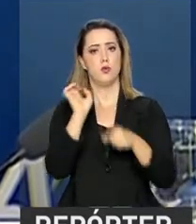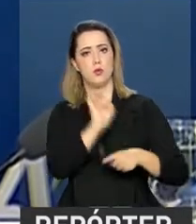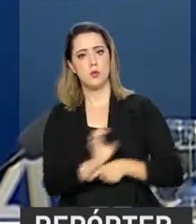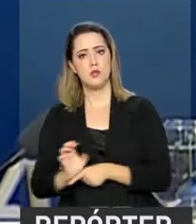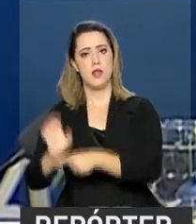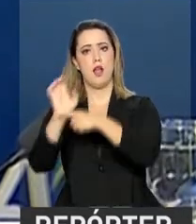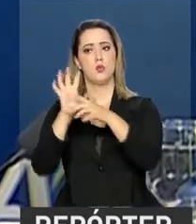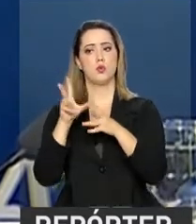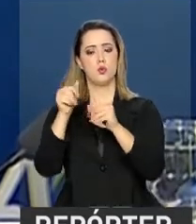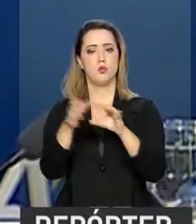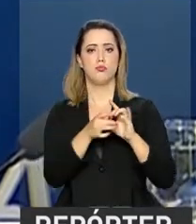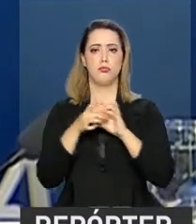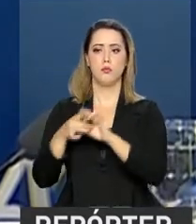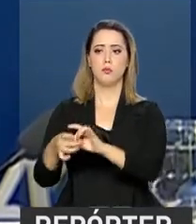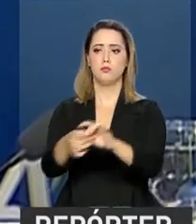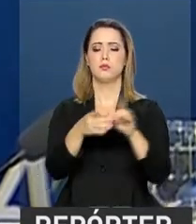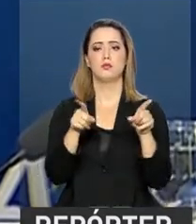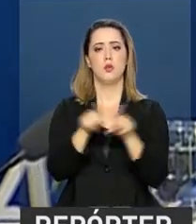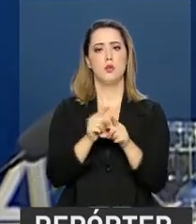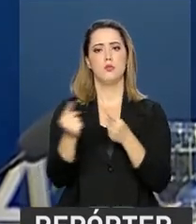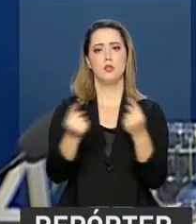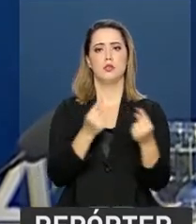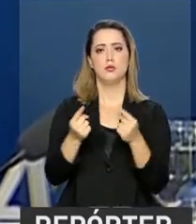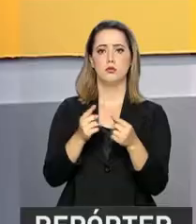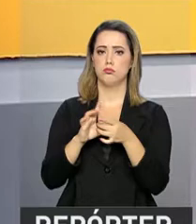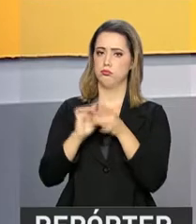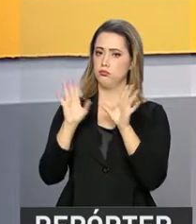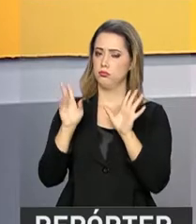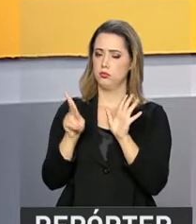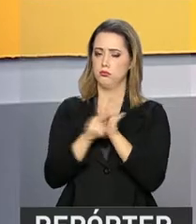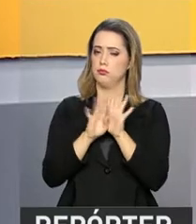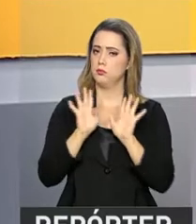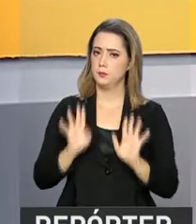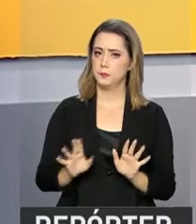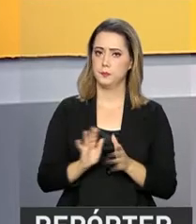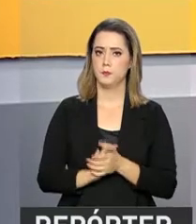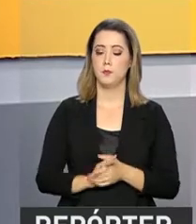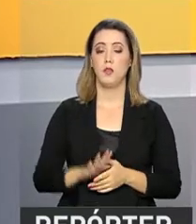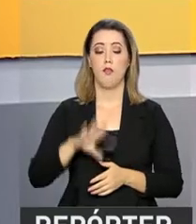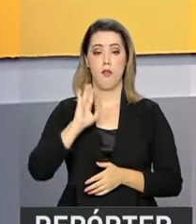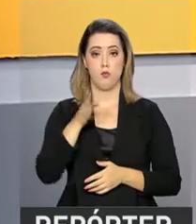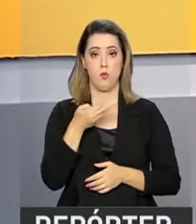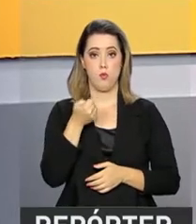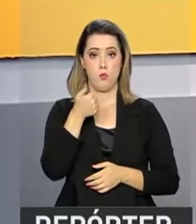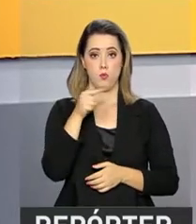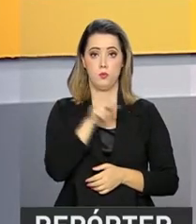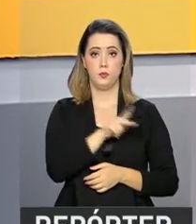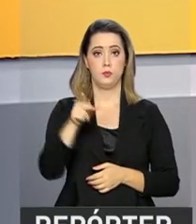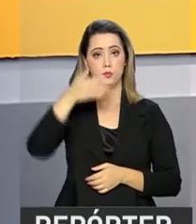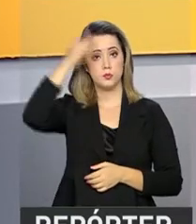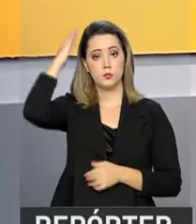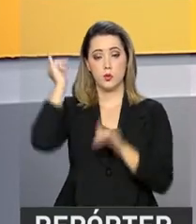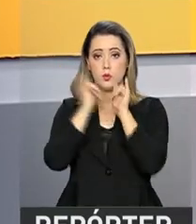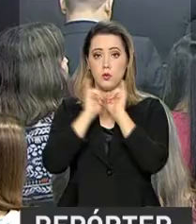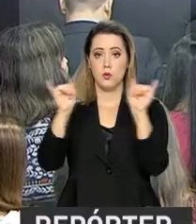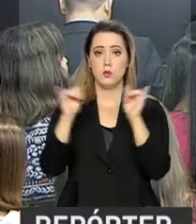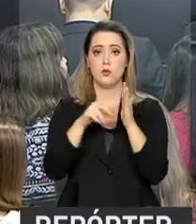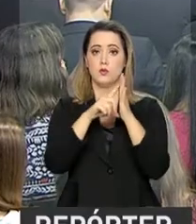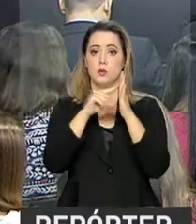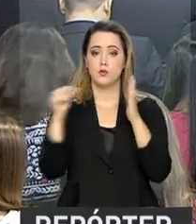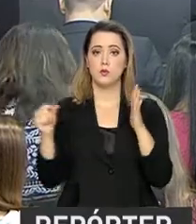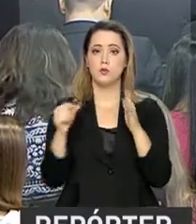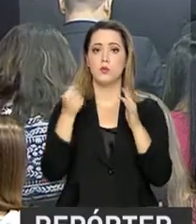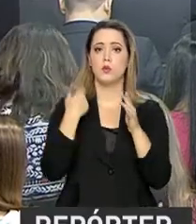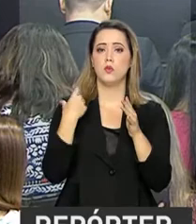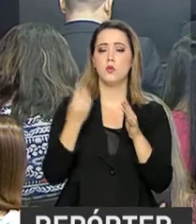cada um conservando a sua autonomia e daqui a pouco o presidente michel temer anuncia no palácio do